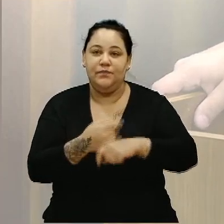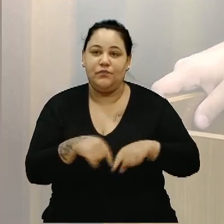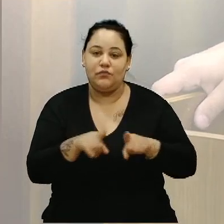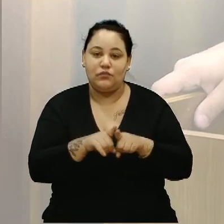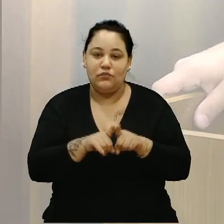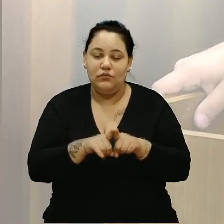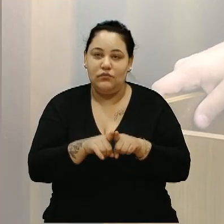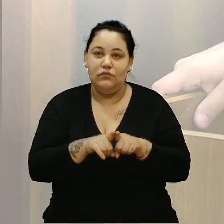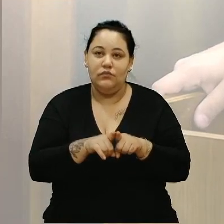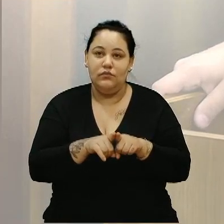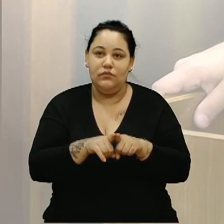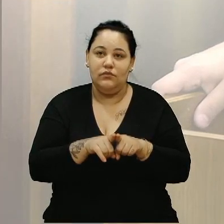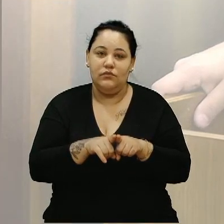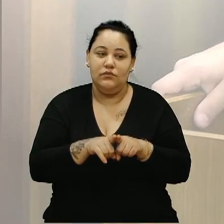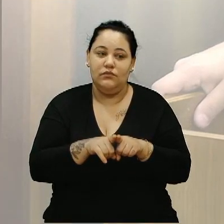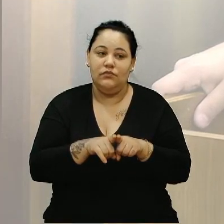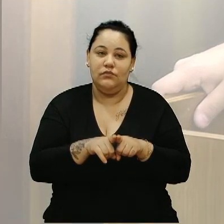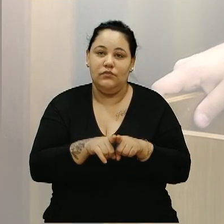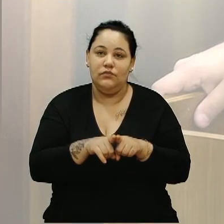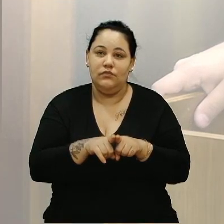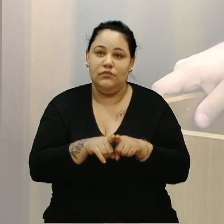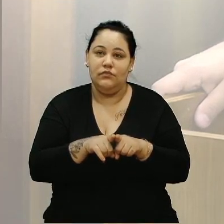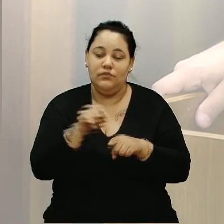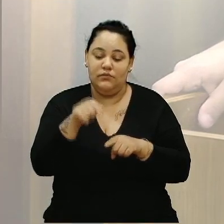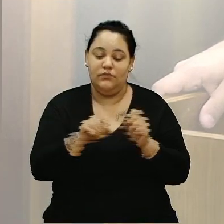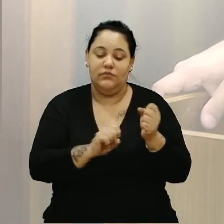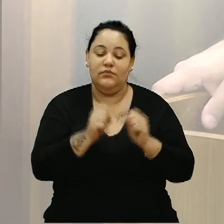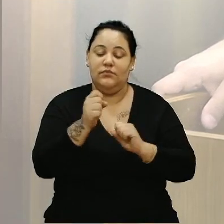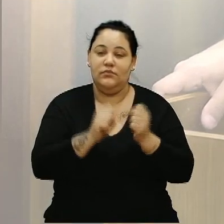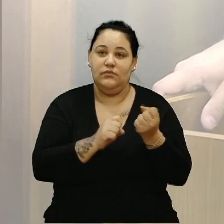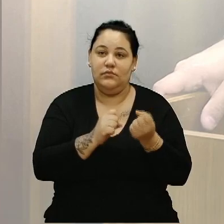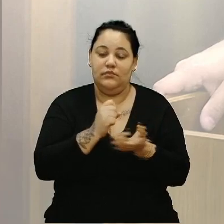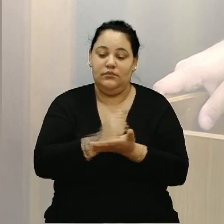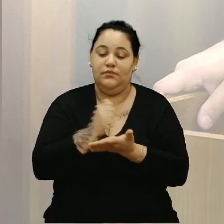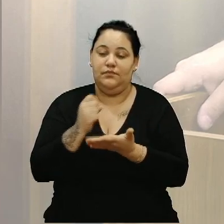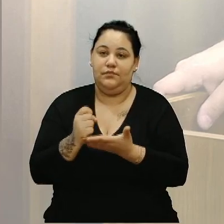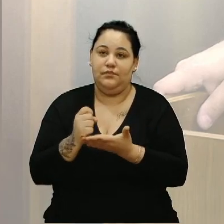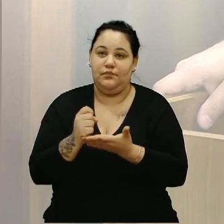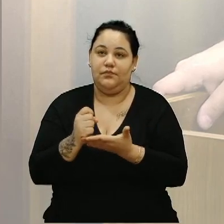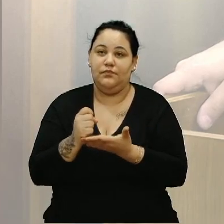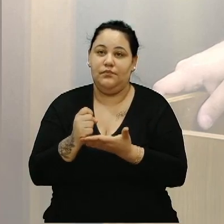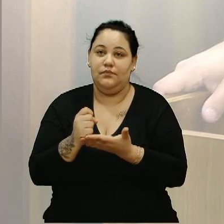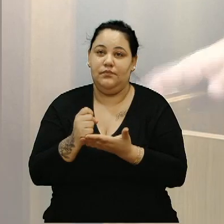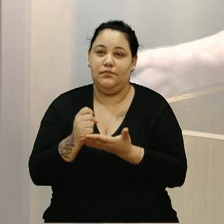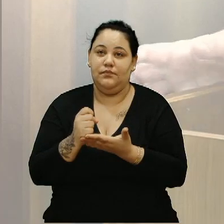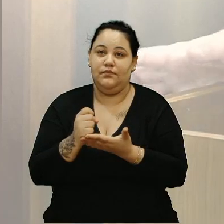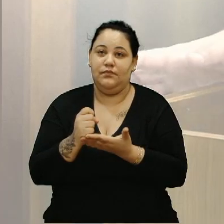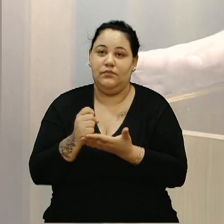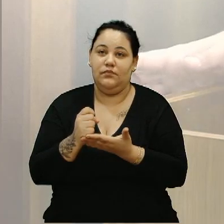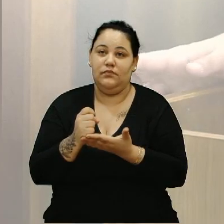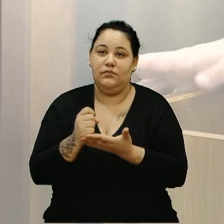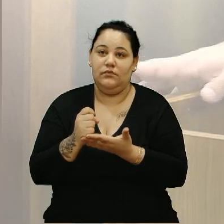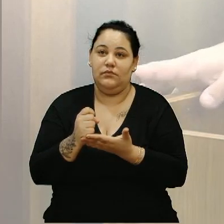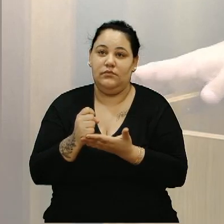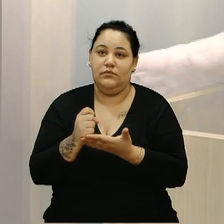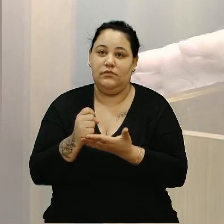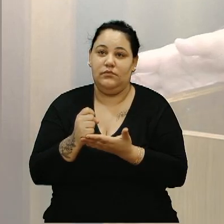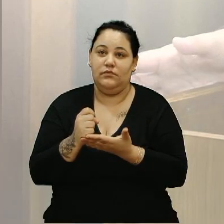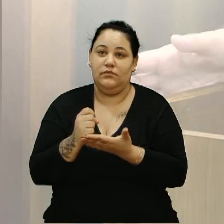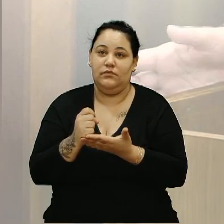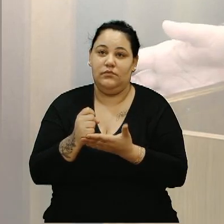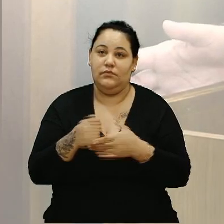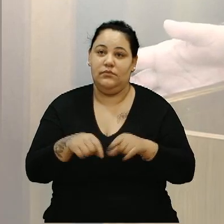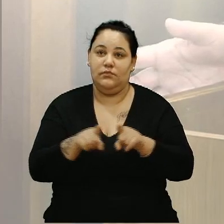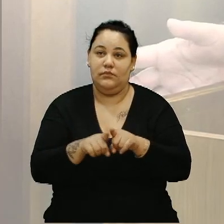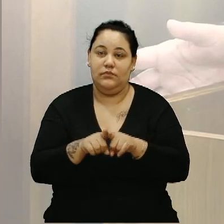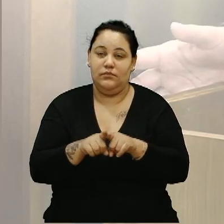rachaduras. Essa empresa contratada, ela é óbice de, inclusive, um